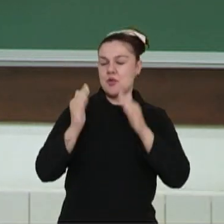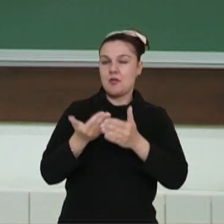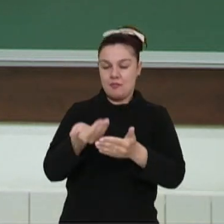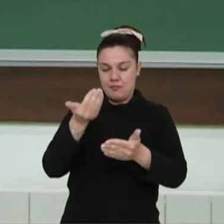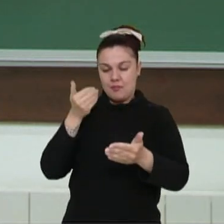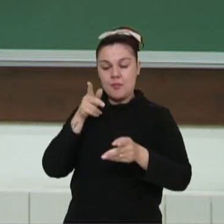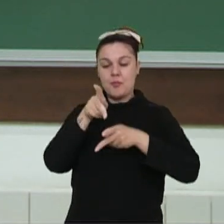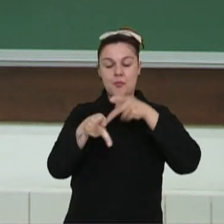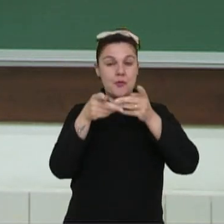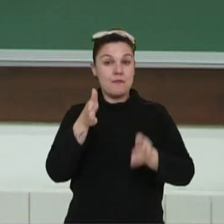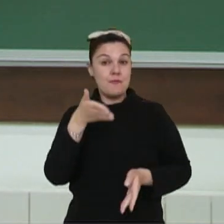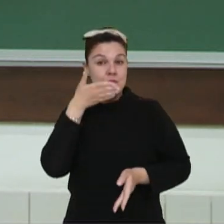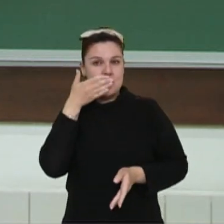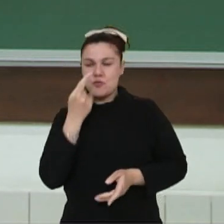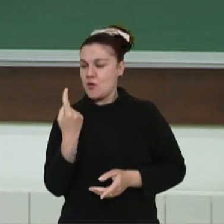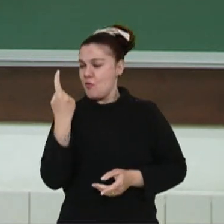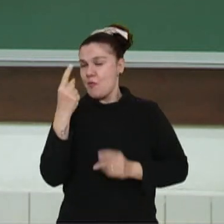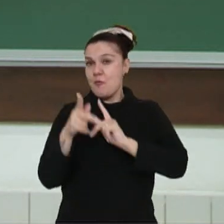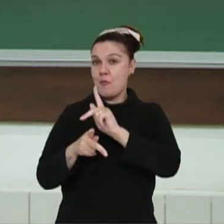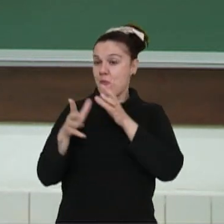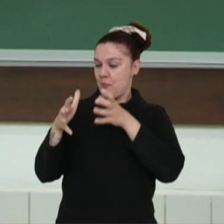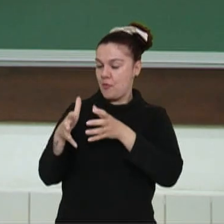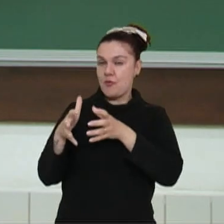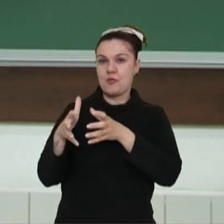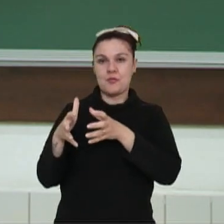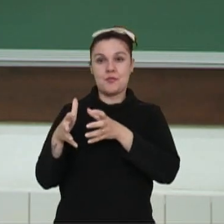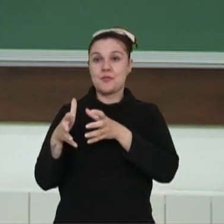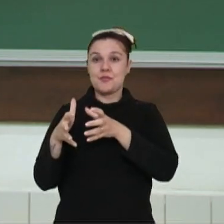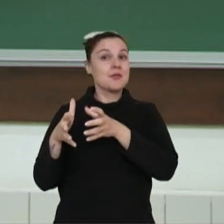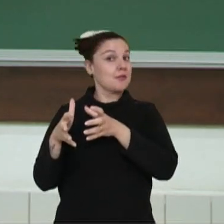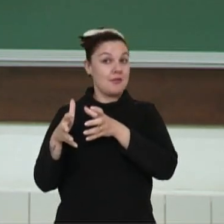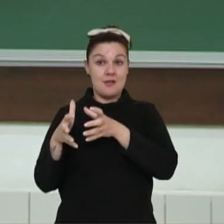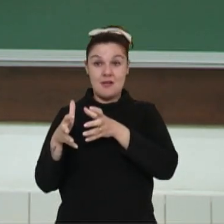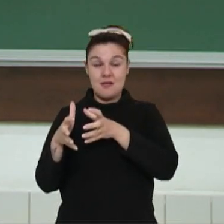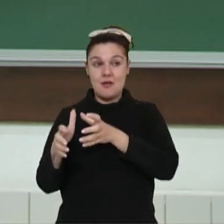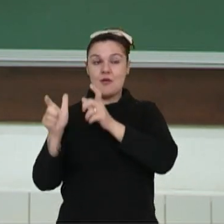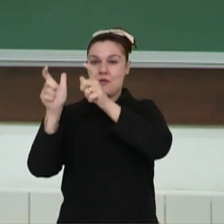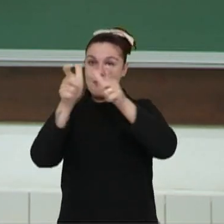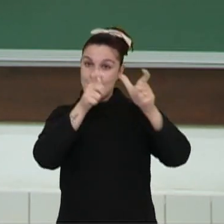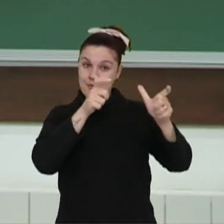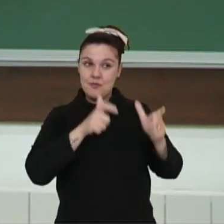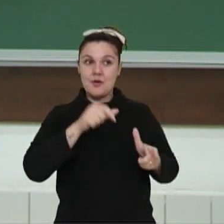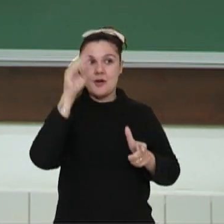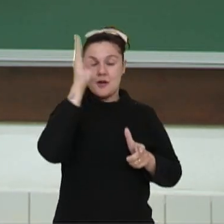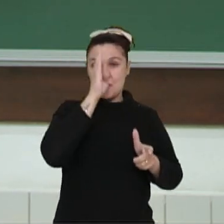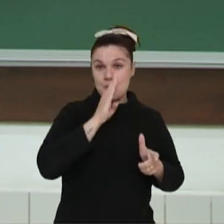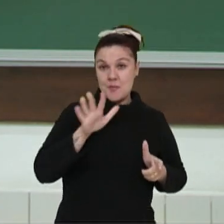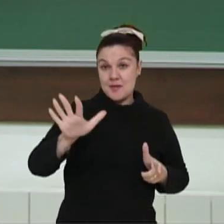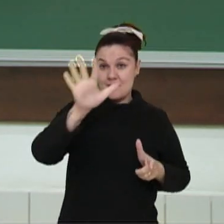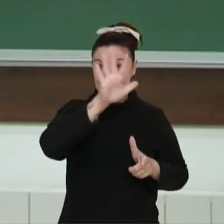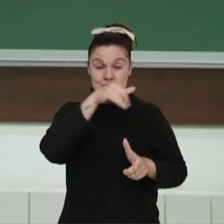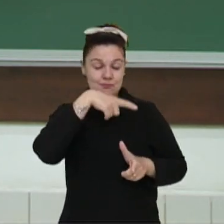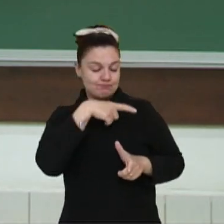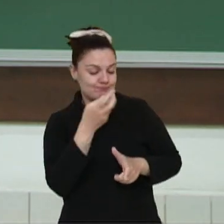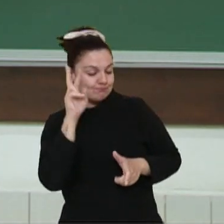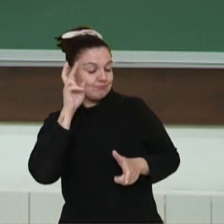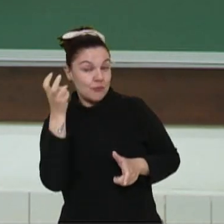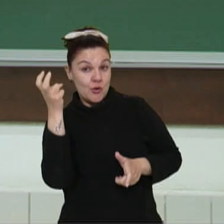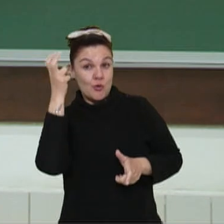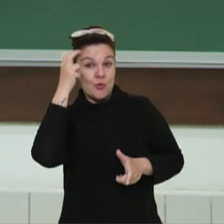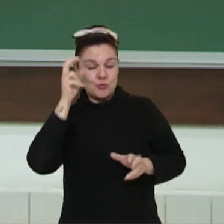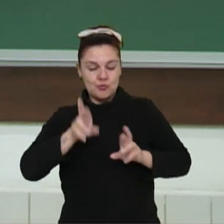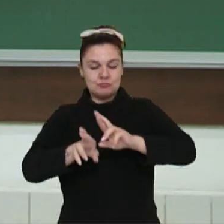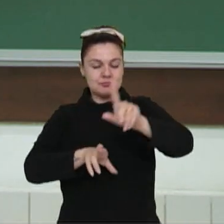povos indígenas, não era um povo indígena. Então, nas diferentes regiões do Brasil, existiam várias culturas e